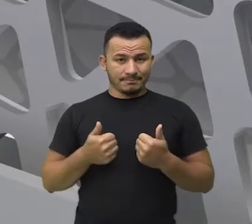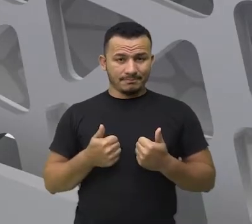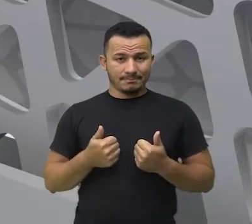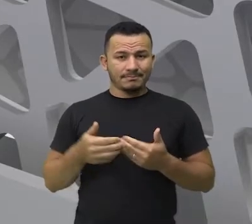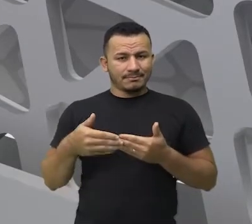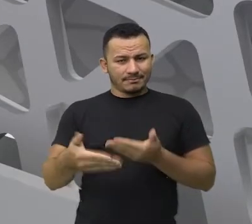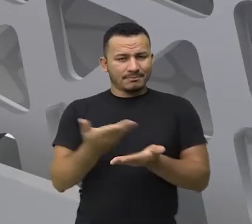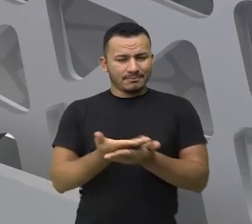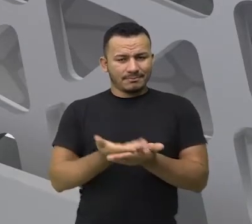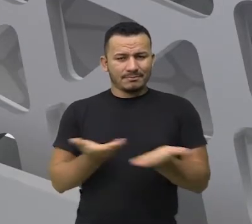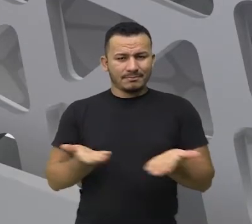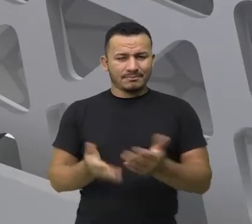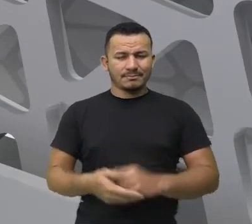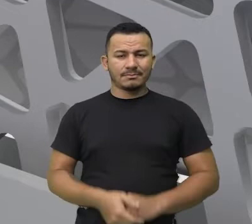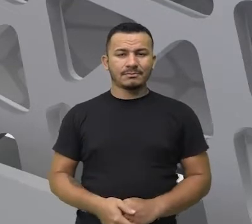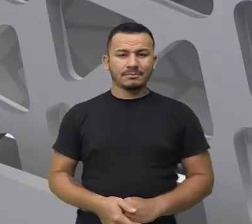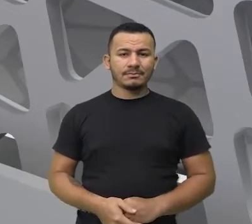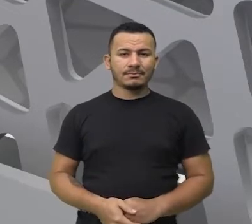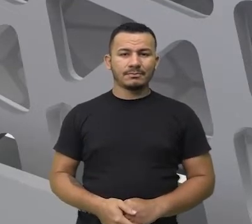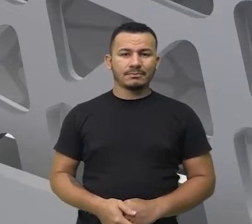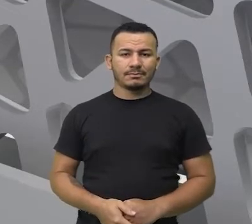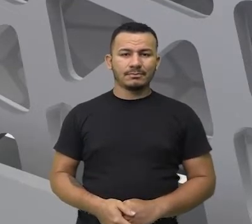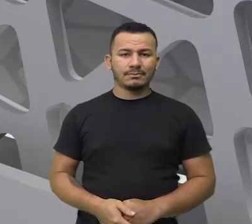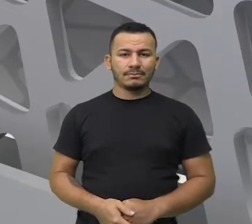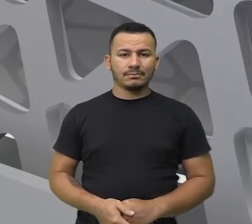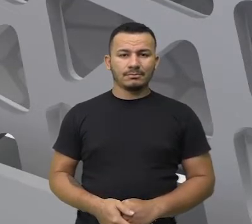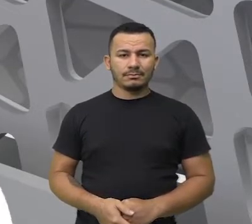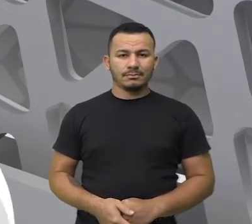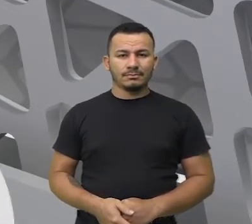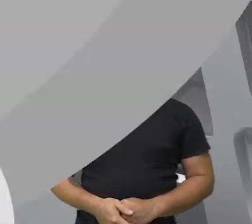alunos, vamos ao início da nossa aula?